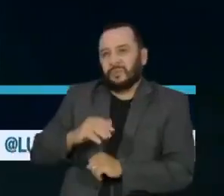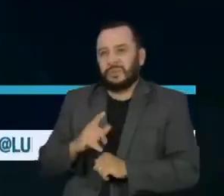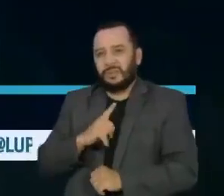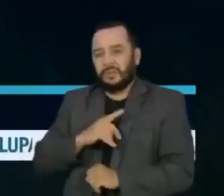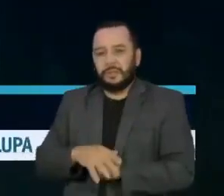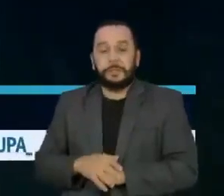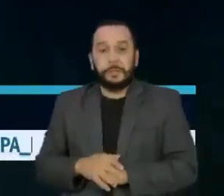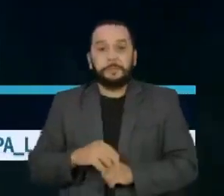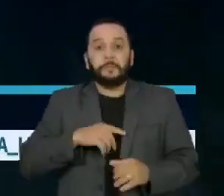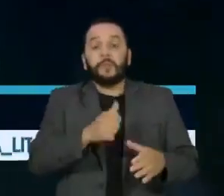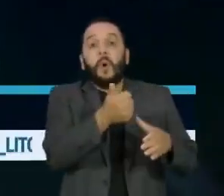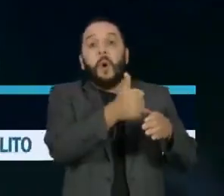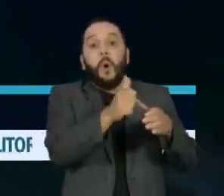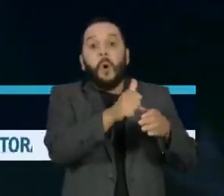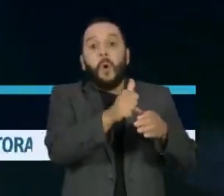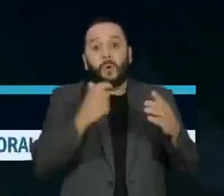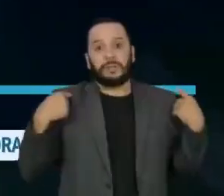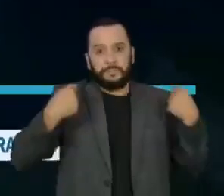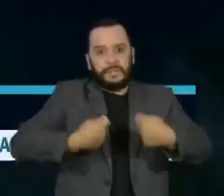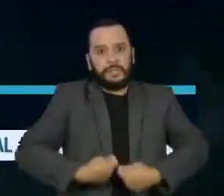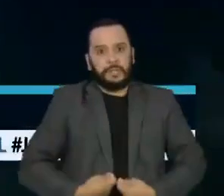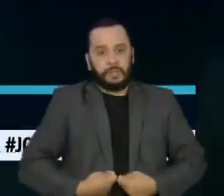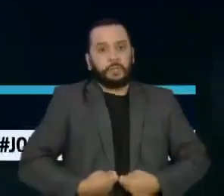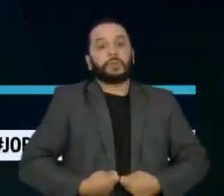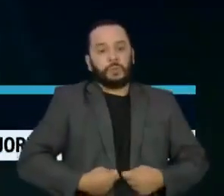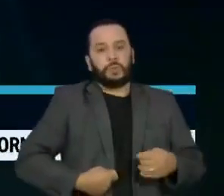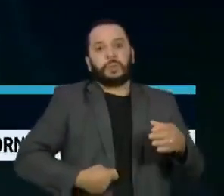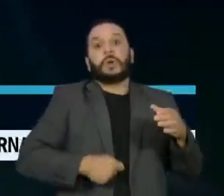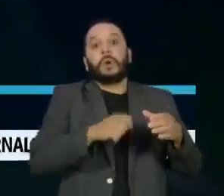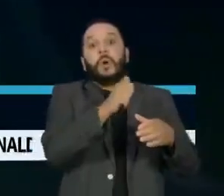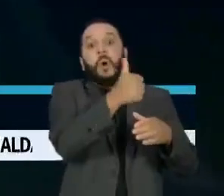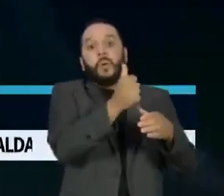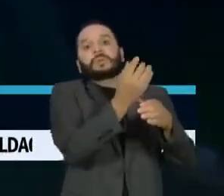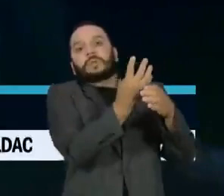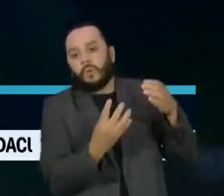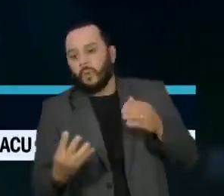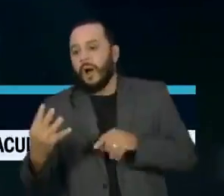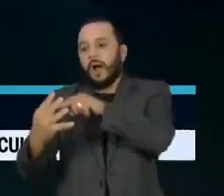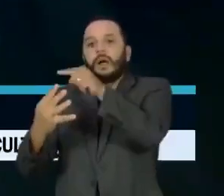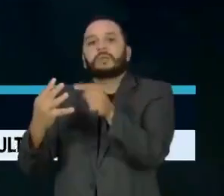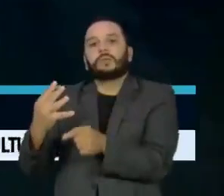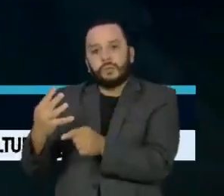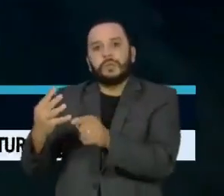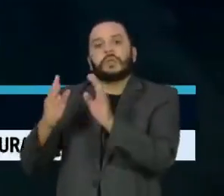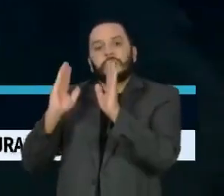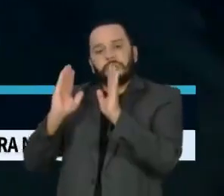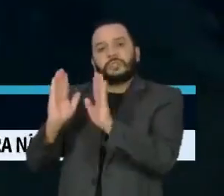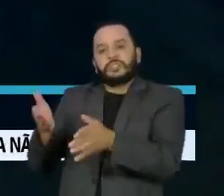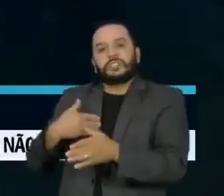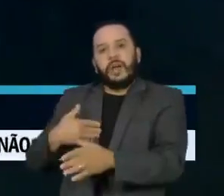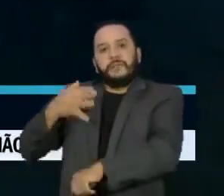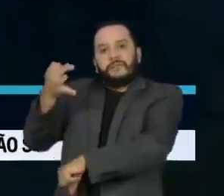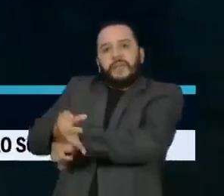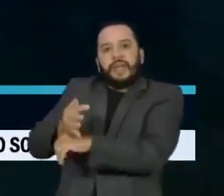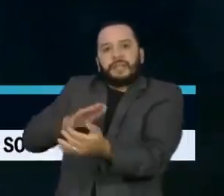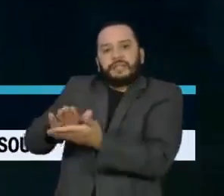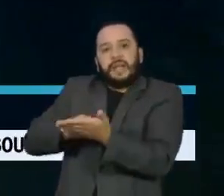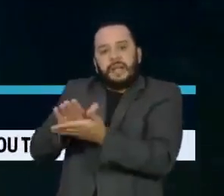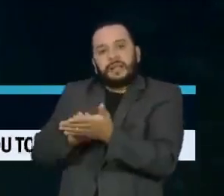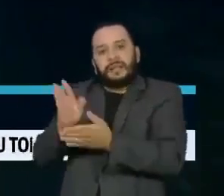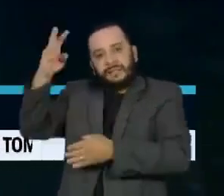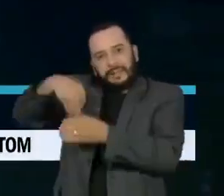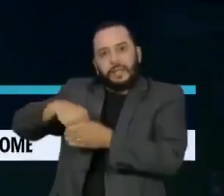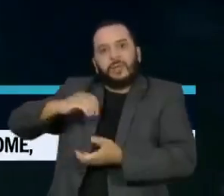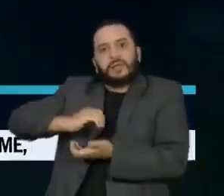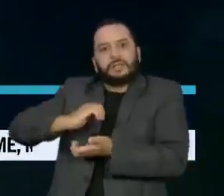4 dos 11 ministros do Supremo Tribunal Federal protagonizaram uma espécie de movimento de resistência dentro da corte